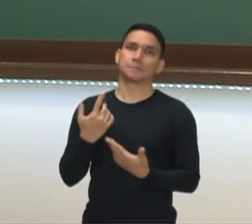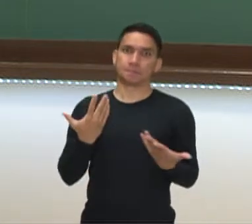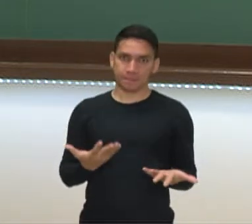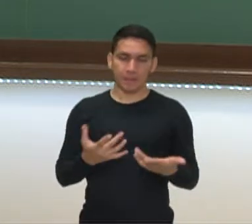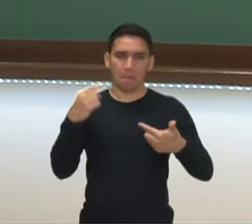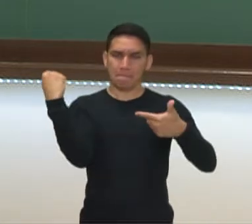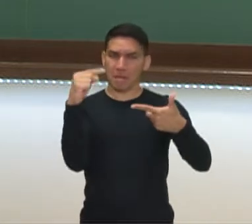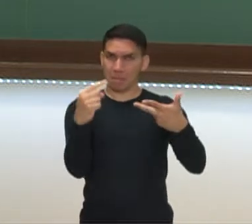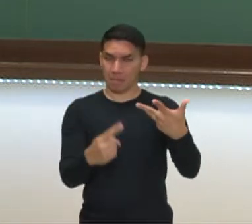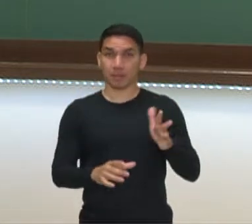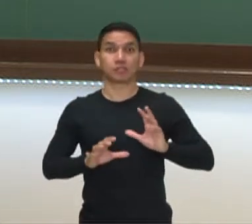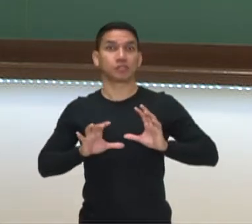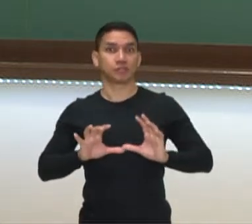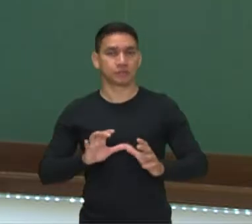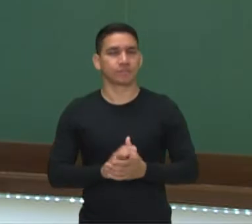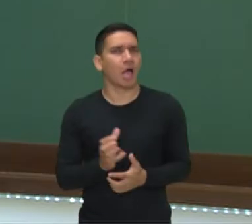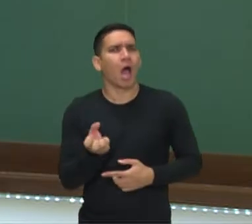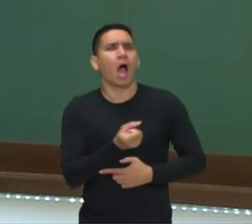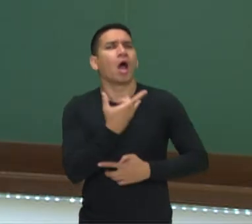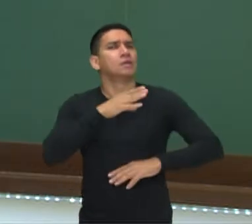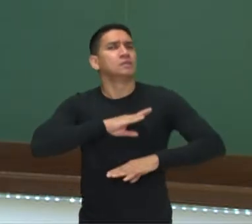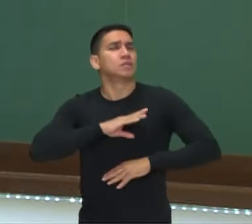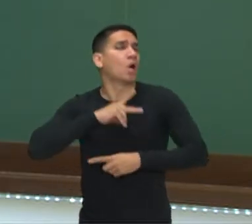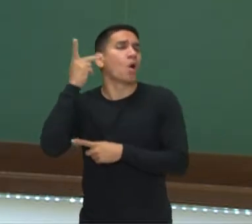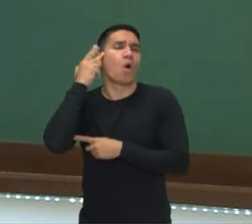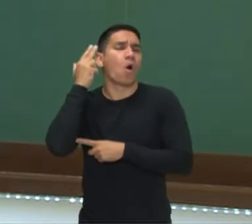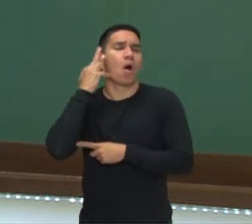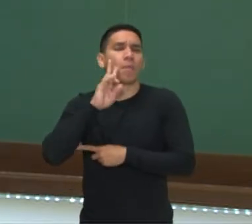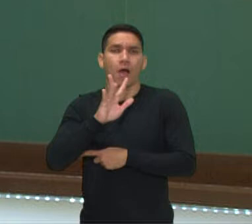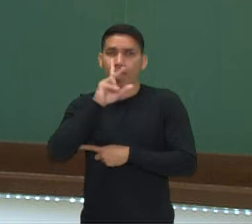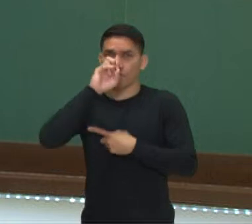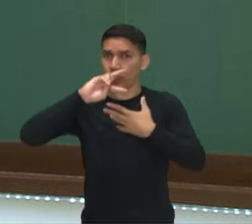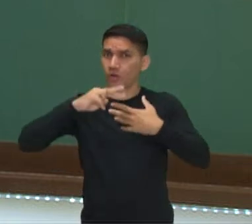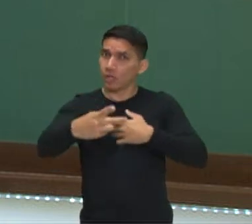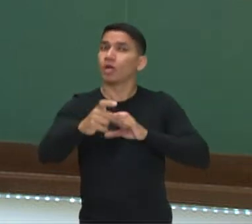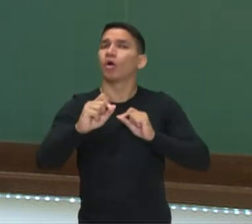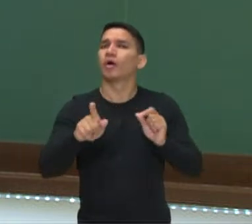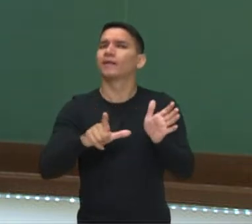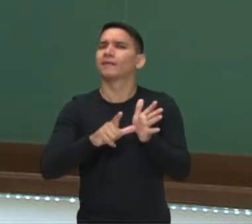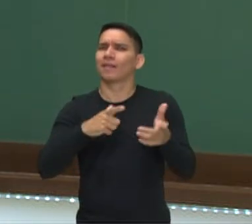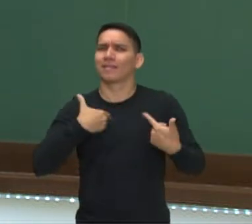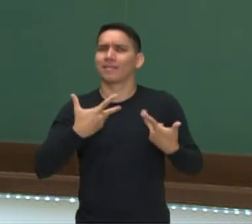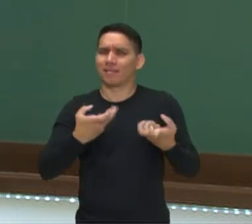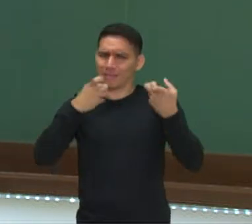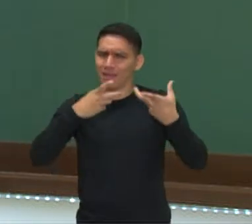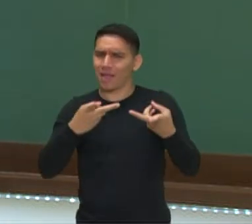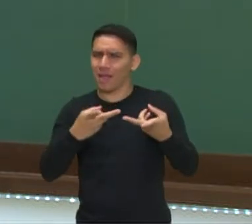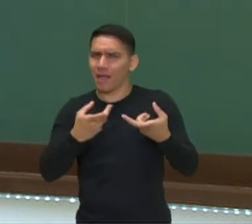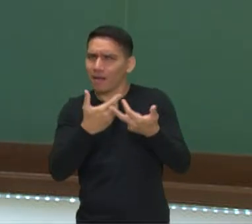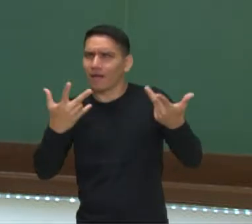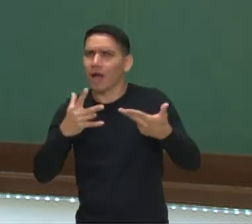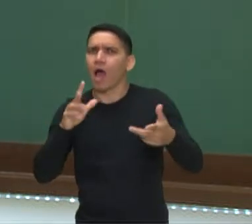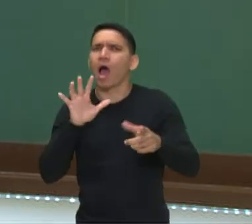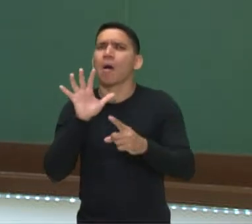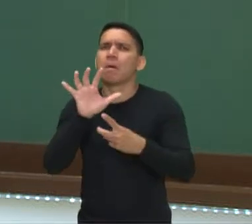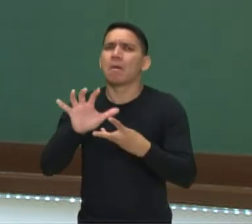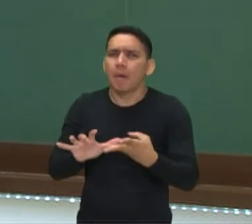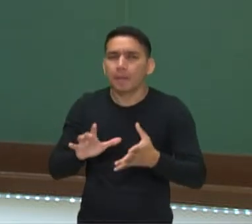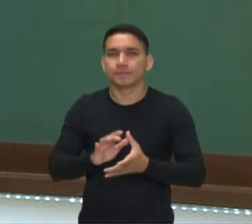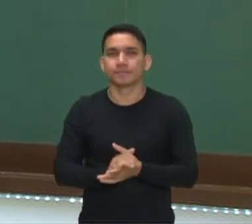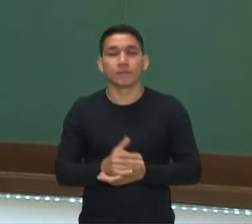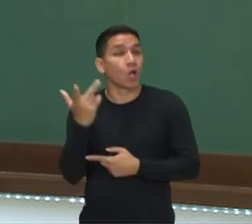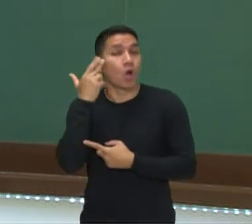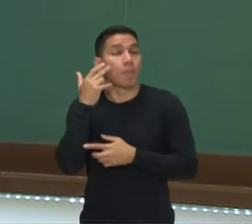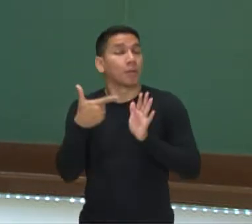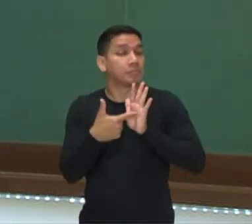bem, alguns casos comuns de força resultante, quando você tem várias forças atuando, os mais comuns aqui, representado. Quando você